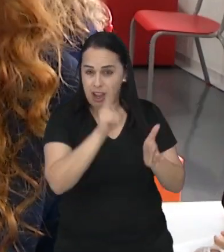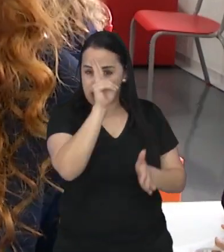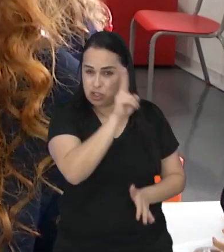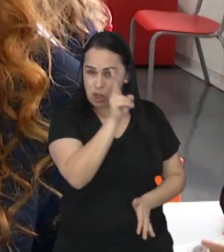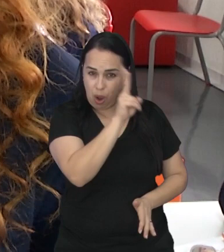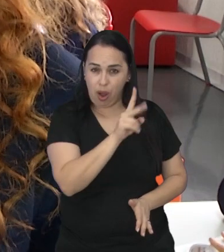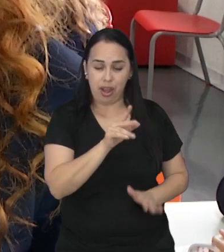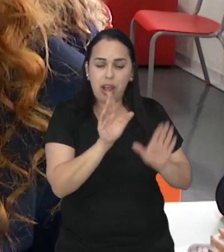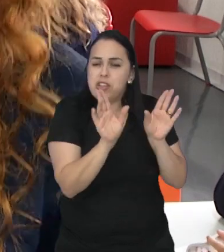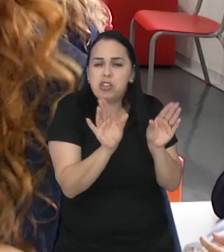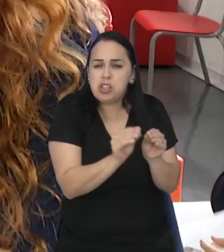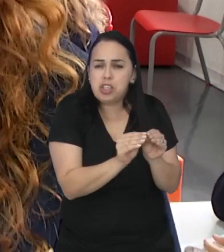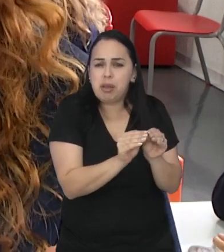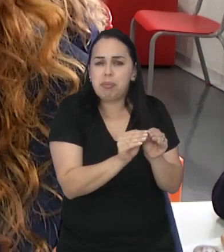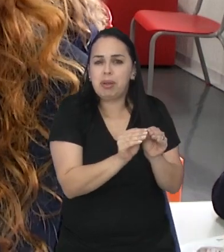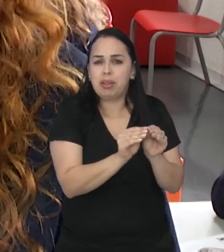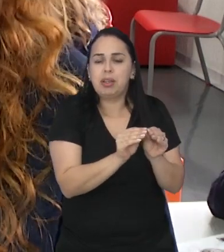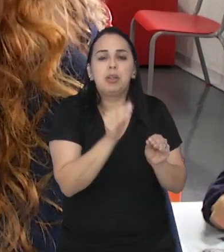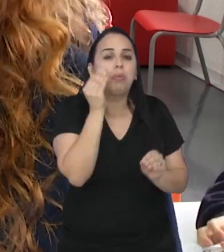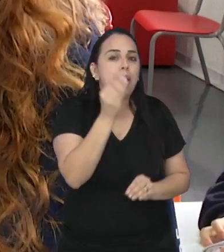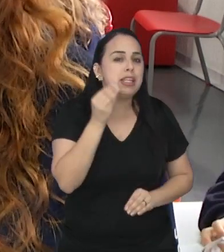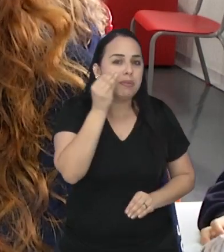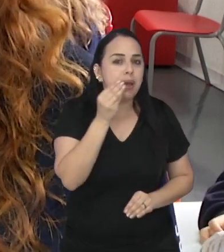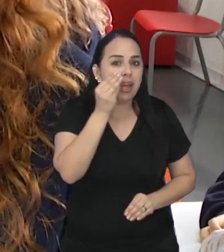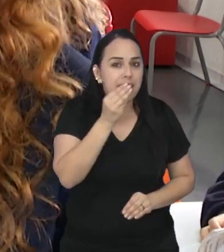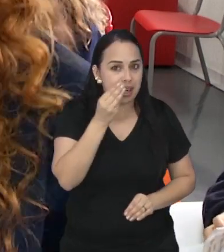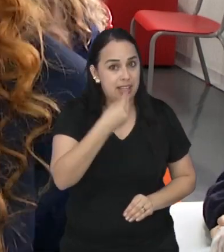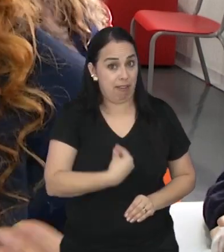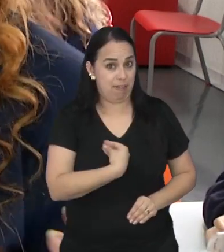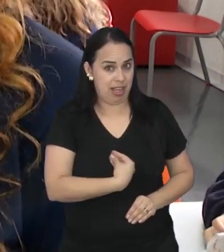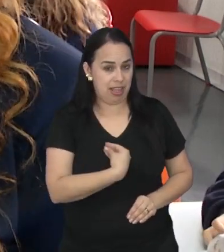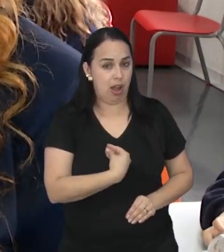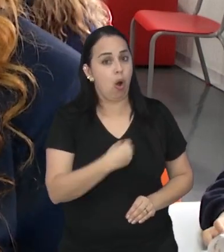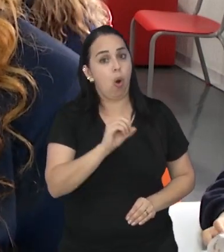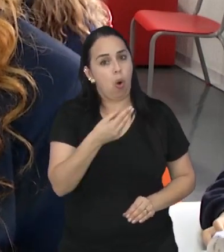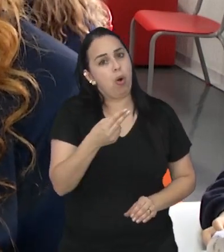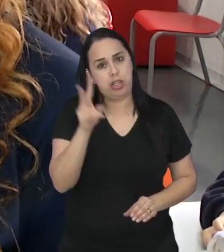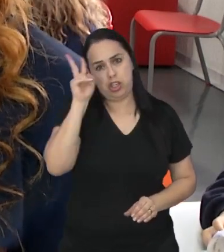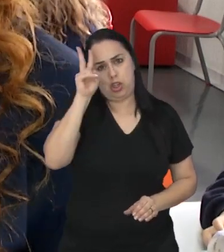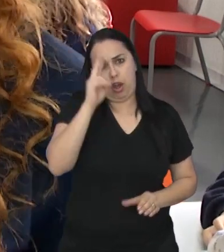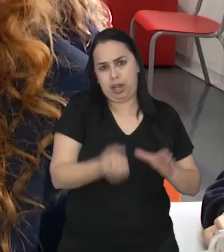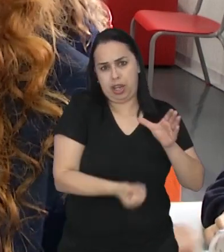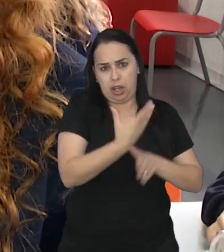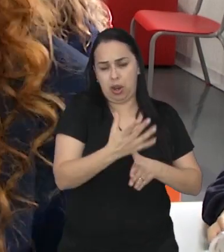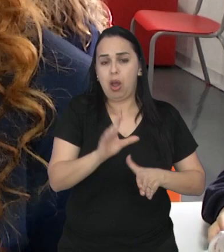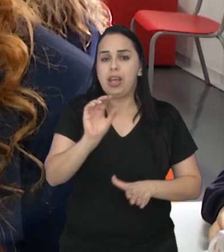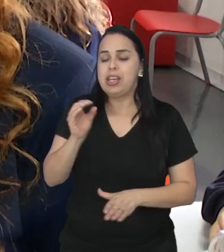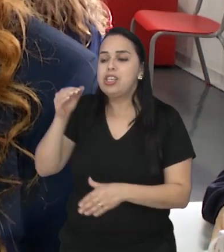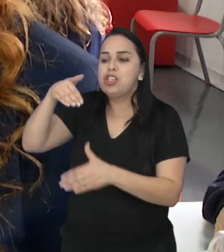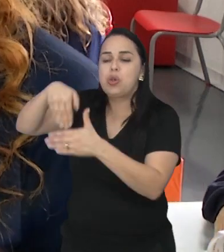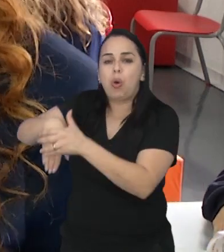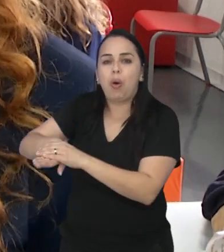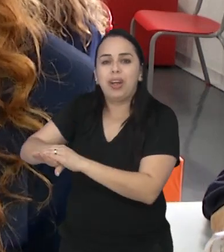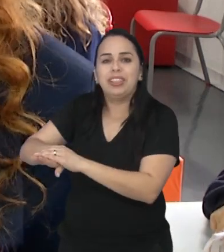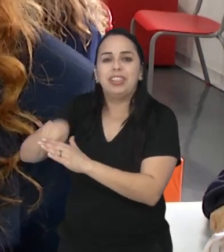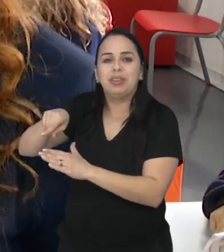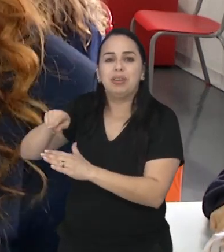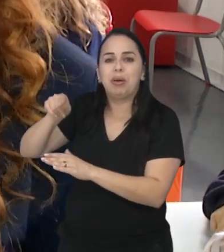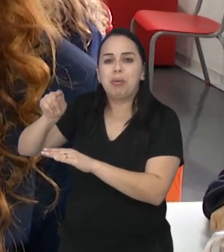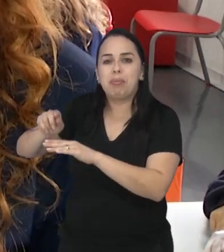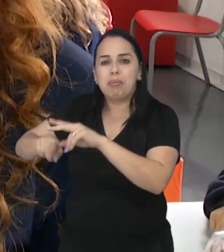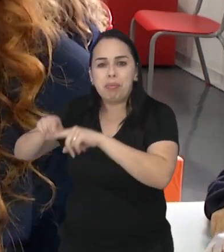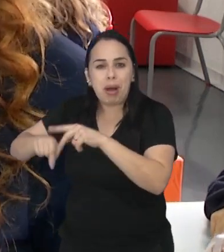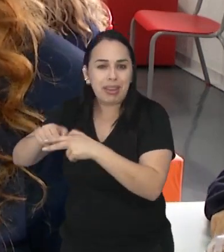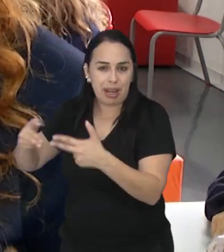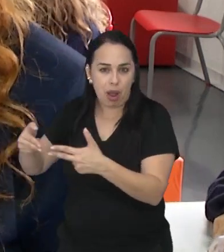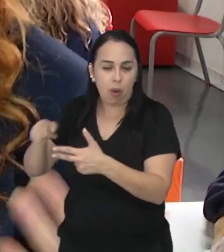uma história curtinha, baseada em alguma experiência vivida ou mesmo uma história inventada, e esconde um objeto secreto dentro do